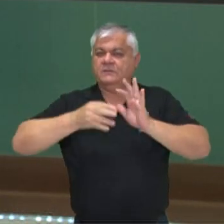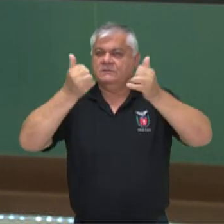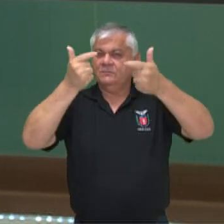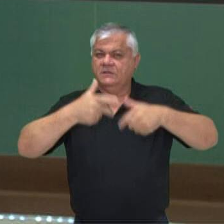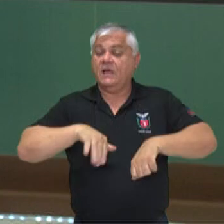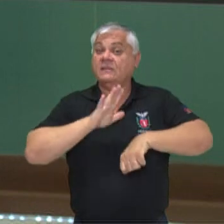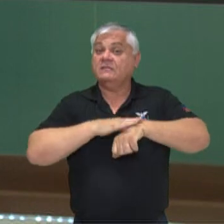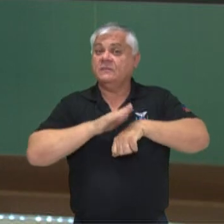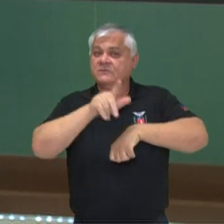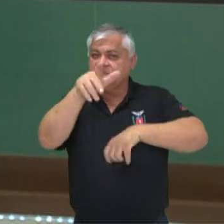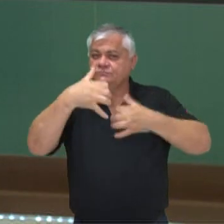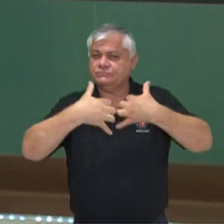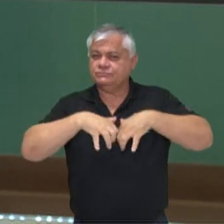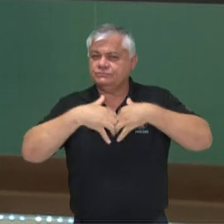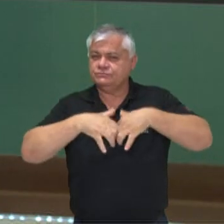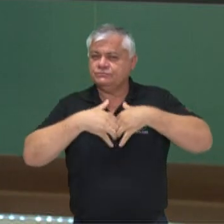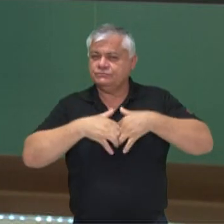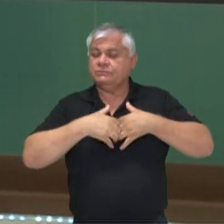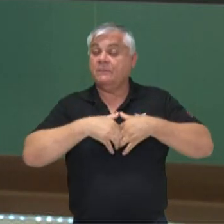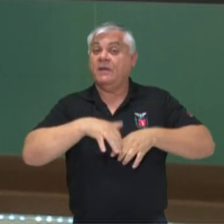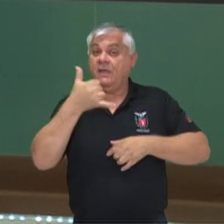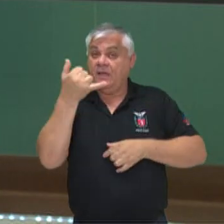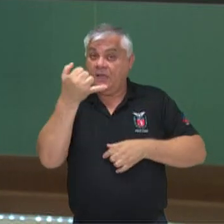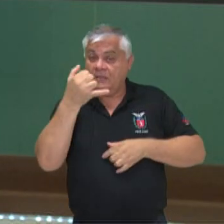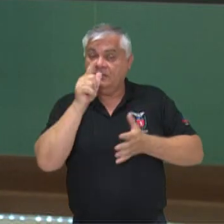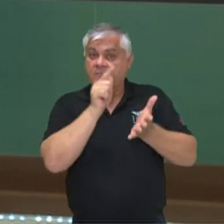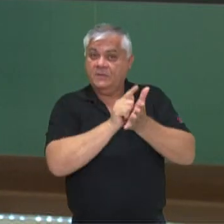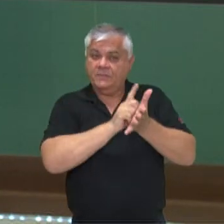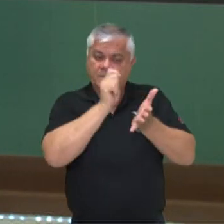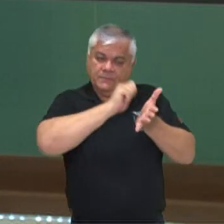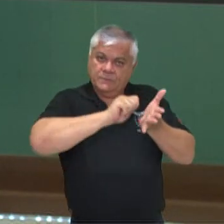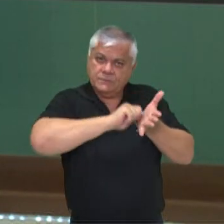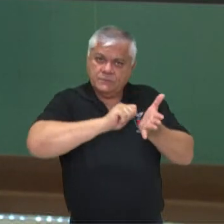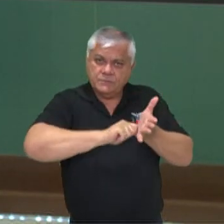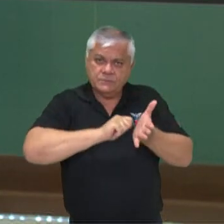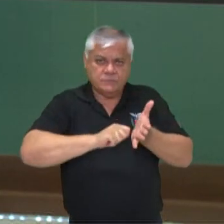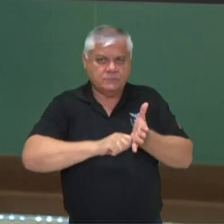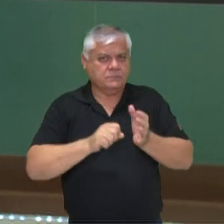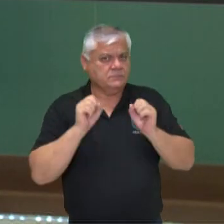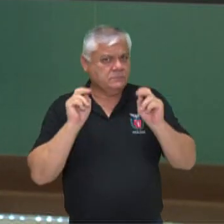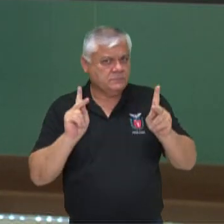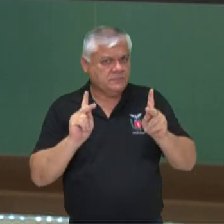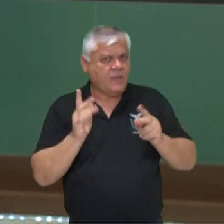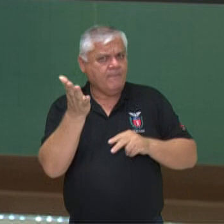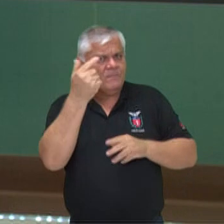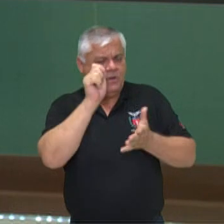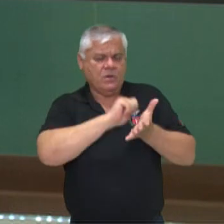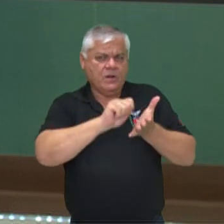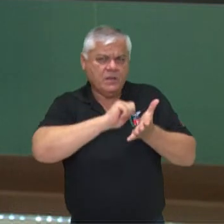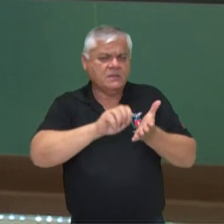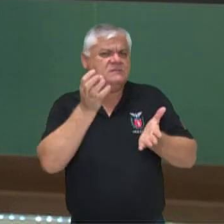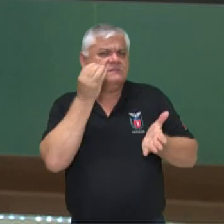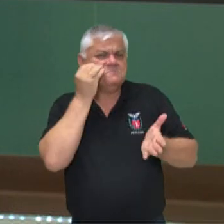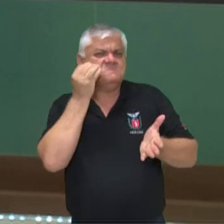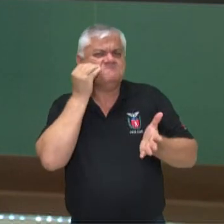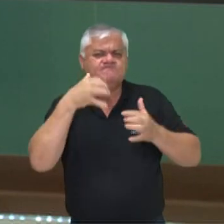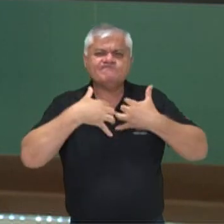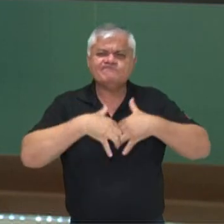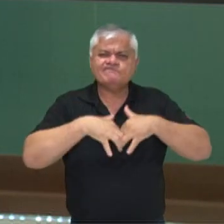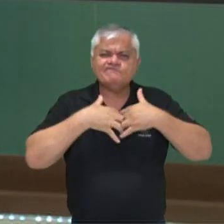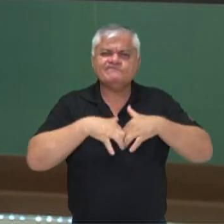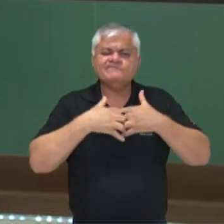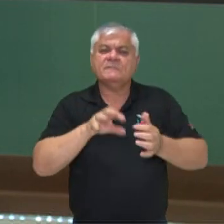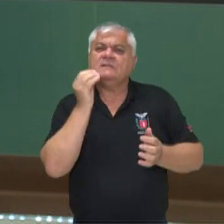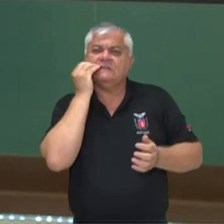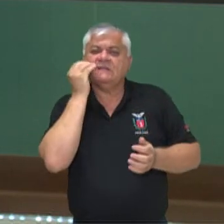dar um tempo para você fazer, mas por favor, pega o papel e a caneta e bora registrar aí, tá bom? Bora rabiscar, bora tentar, porque quem nunca